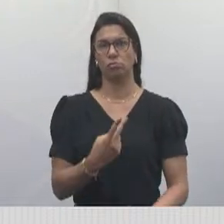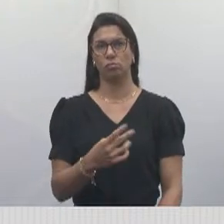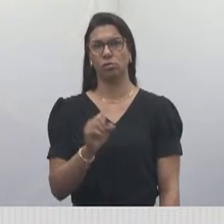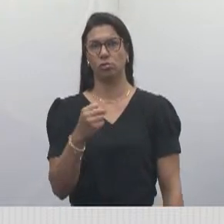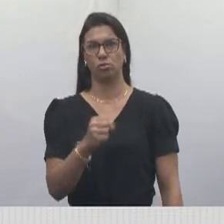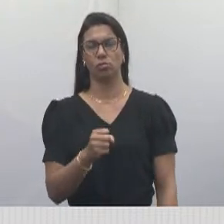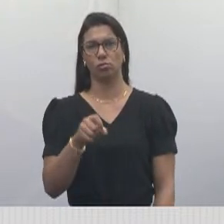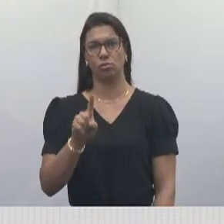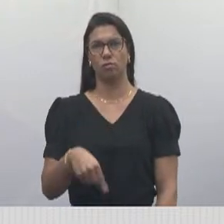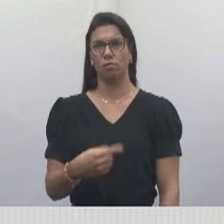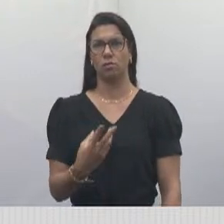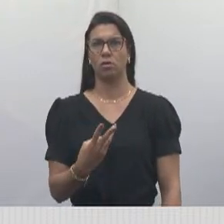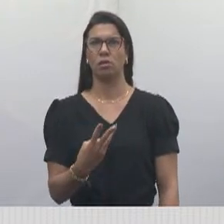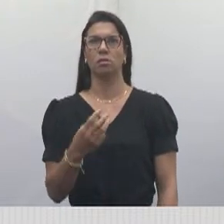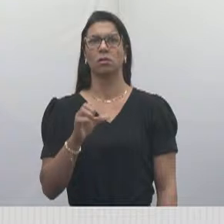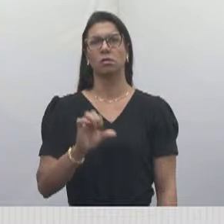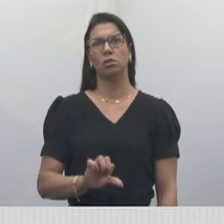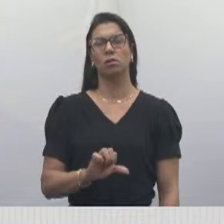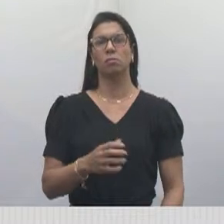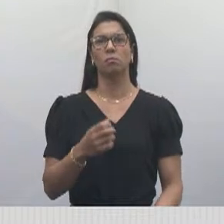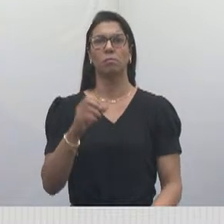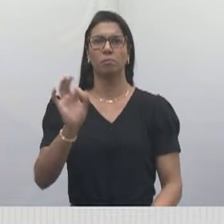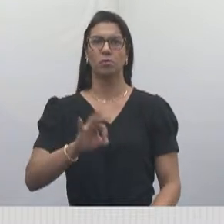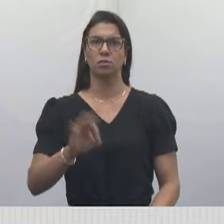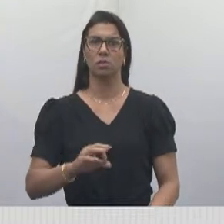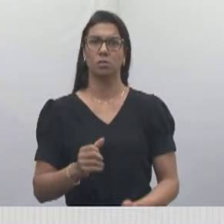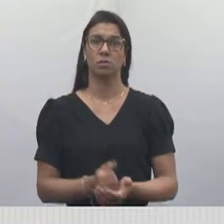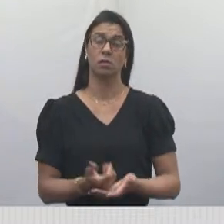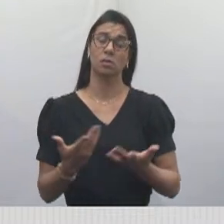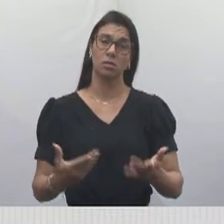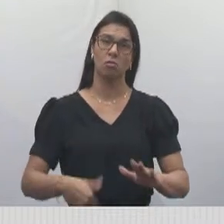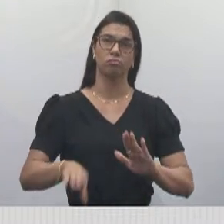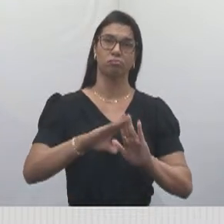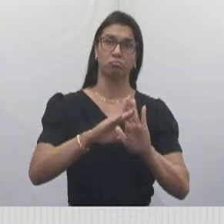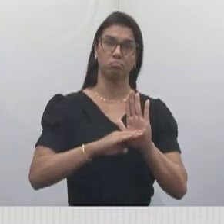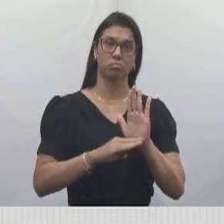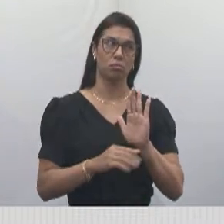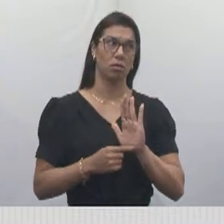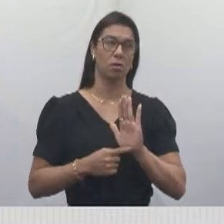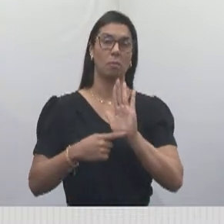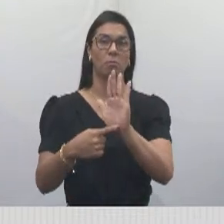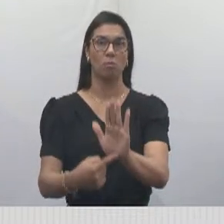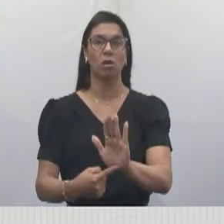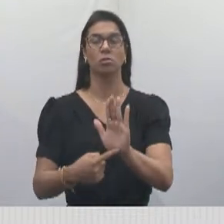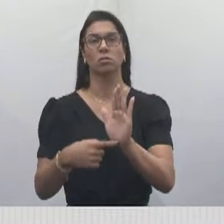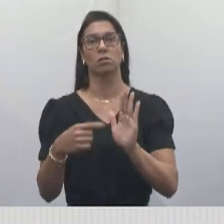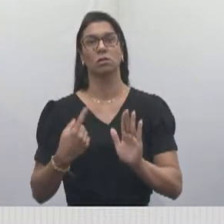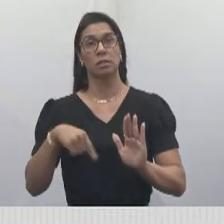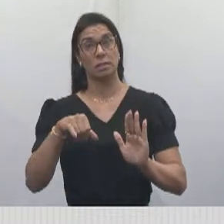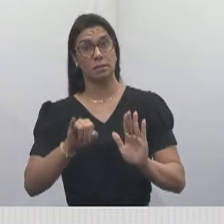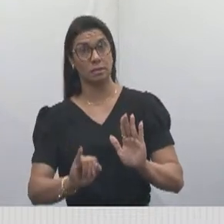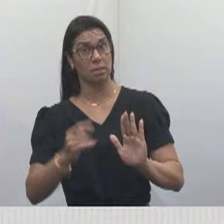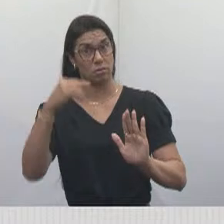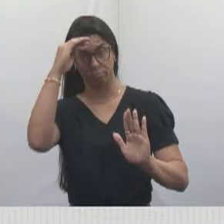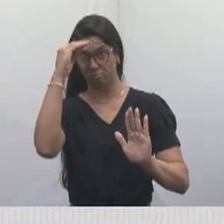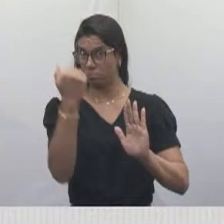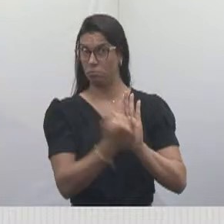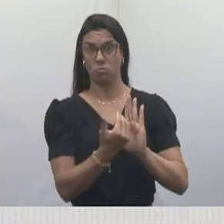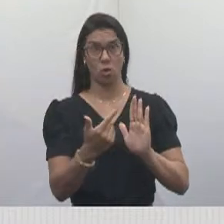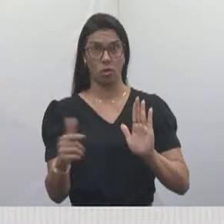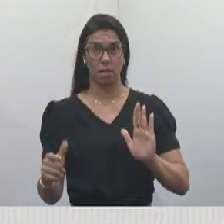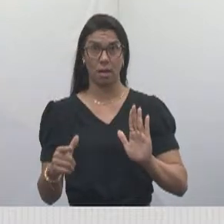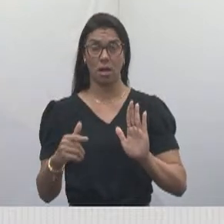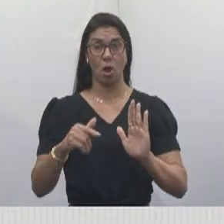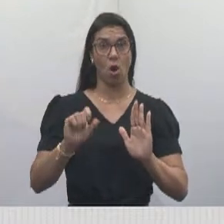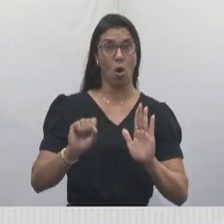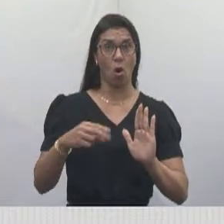28,59%, quase 30%. Esses são os dados gerais que levam, se não obedecidos, à reprovação ou a parecer